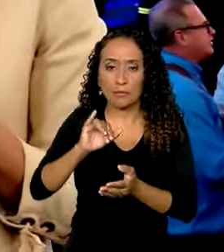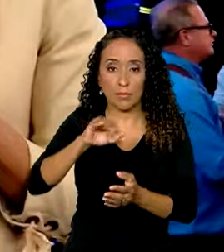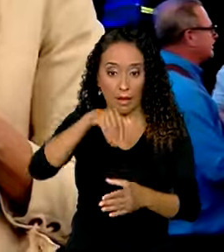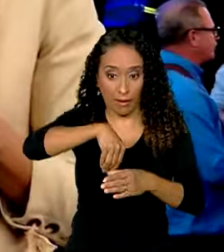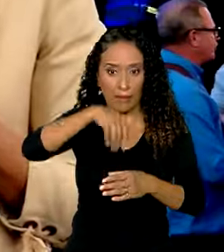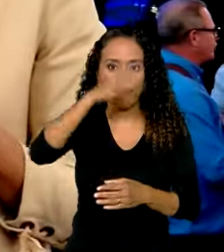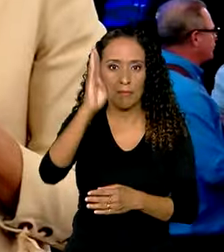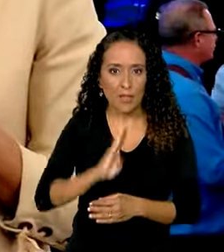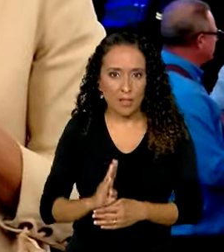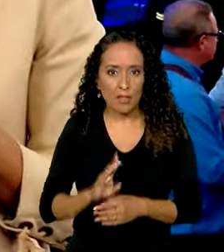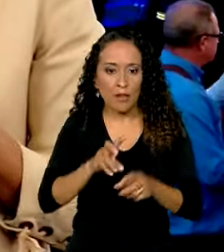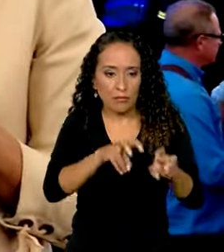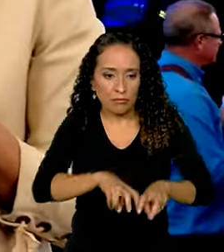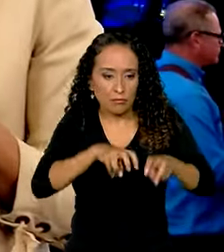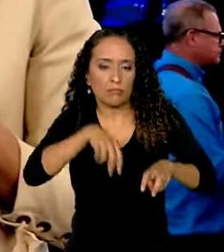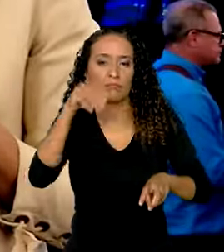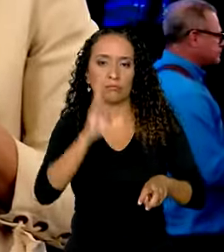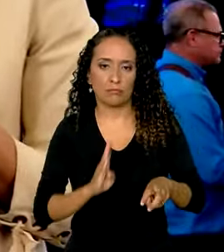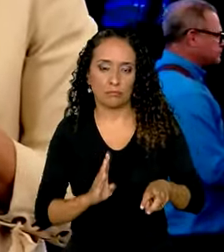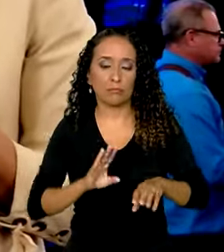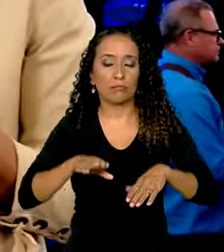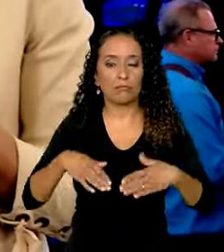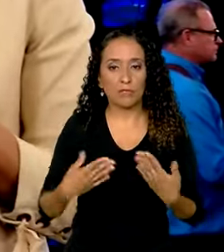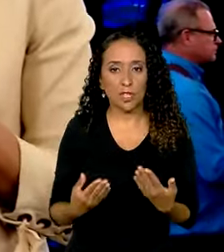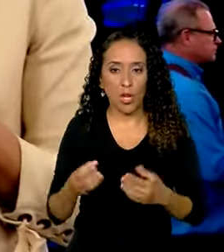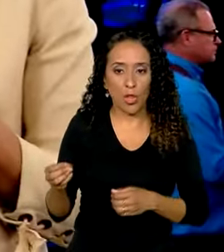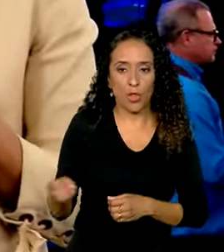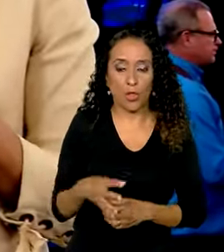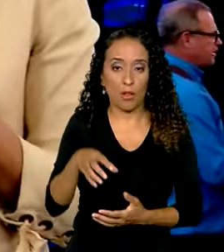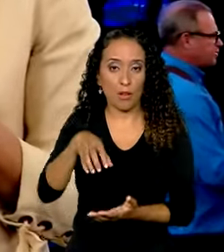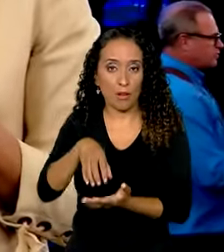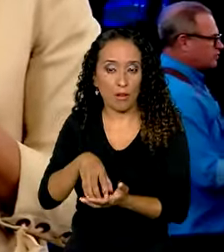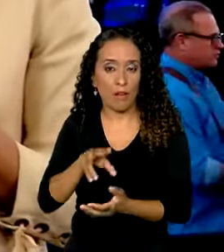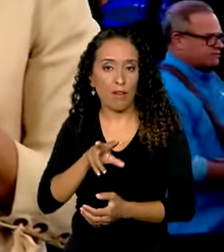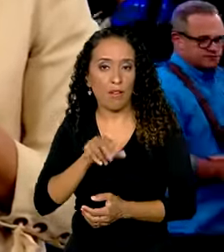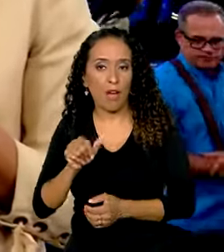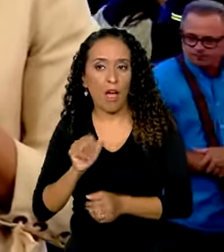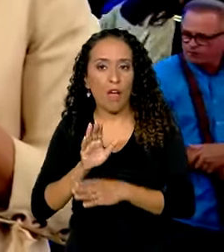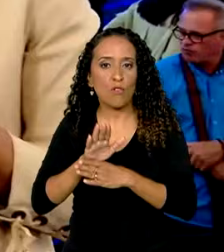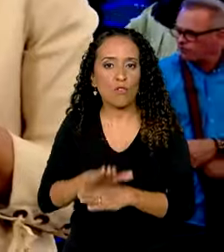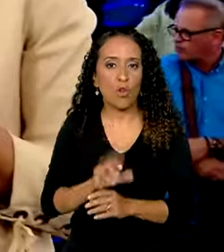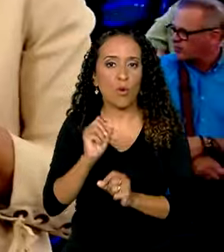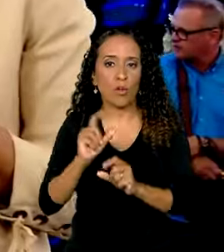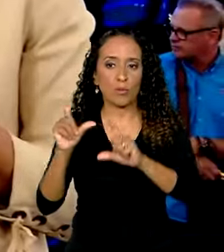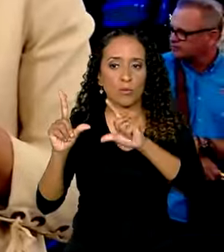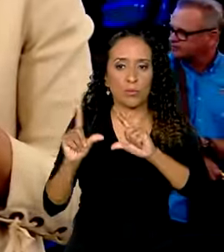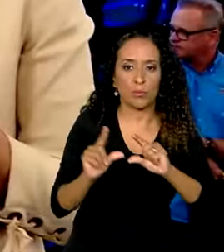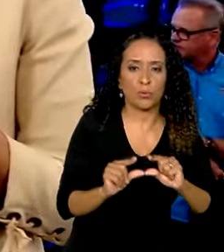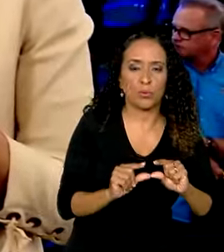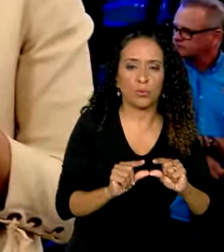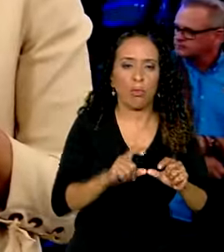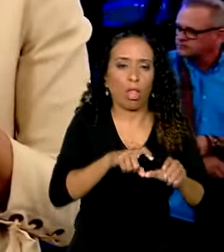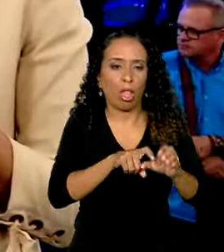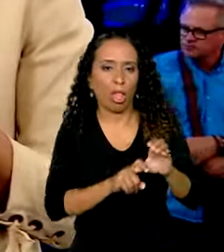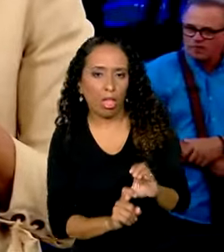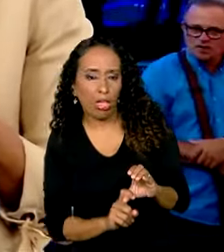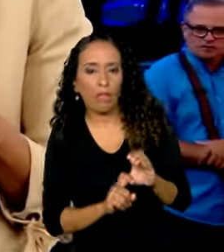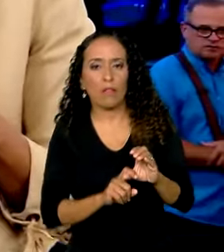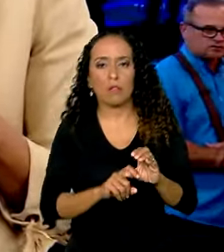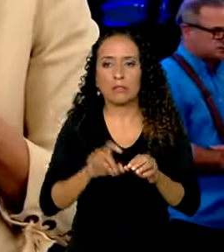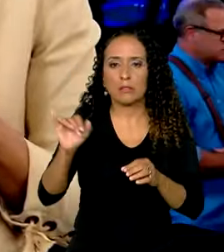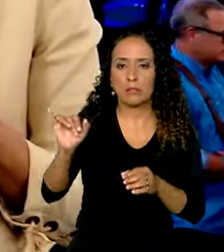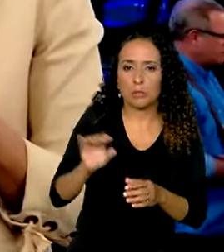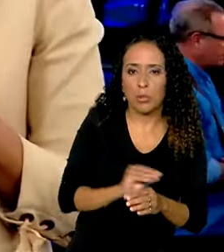e à agricultura brasileira. Com isso, a nova unidade deve contribuir com a redução da dependência de importações